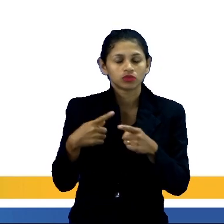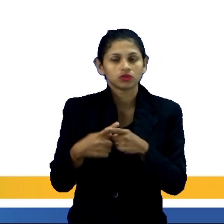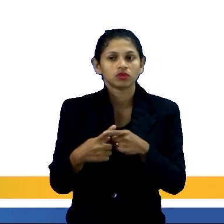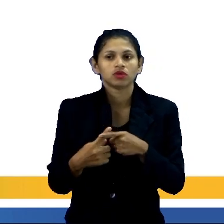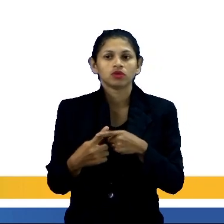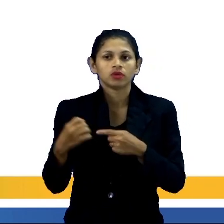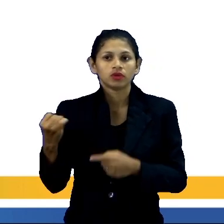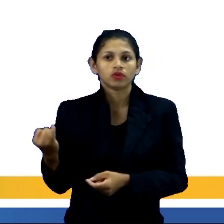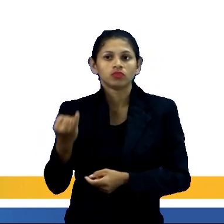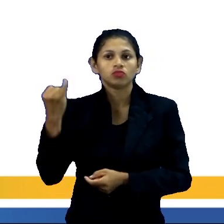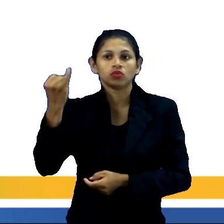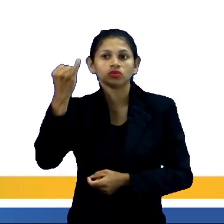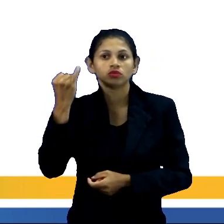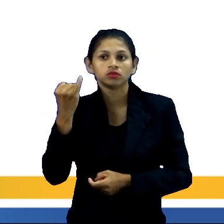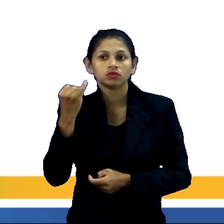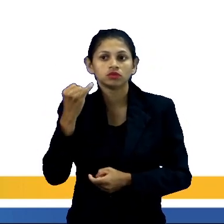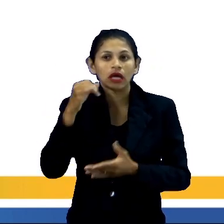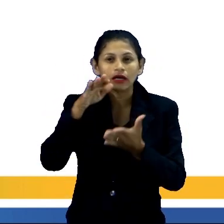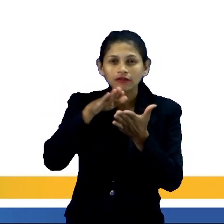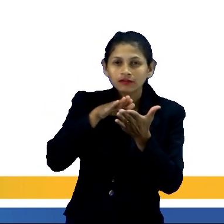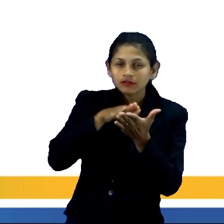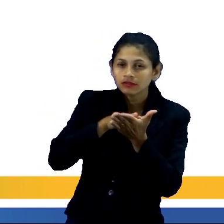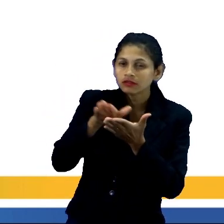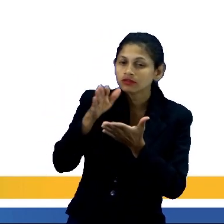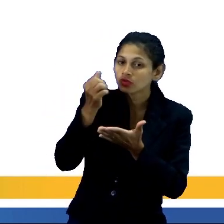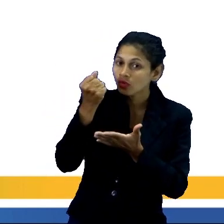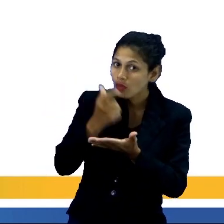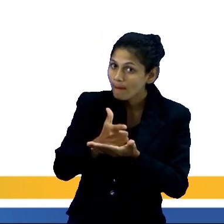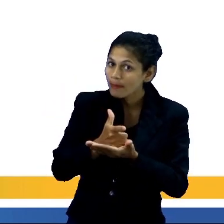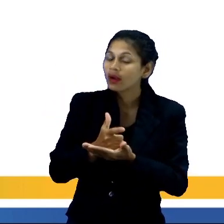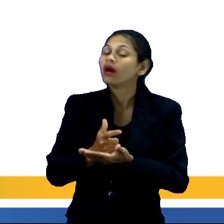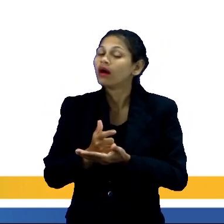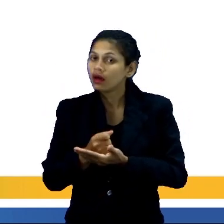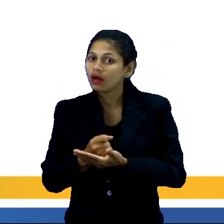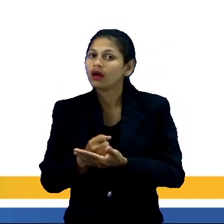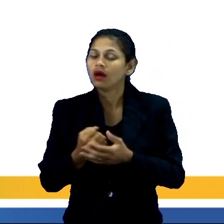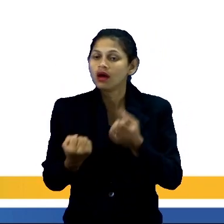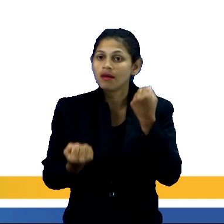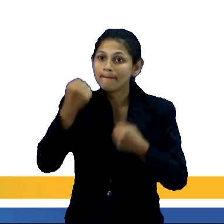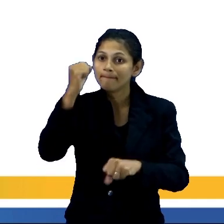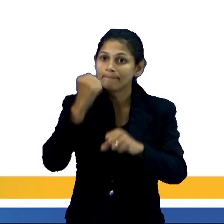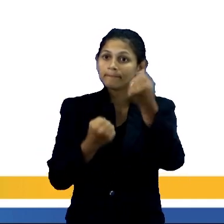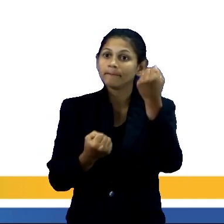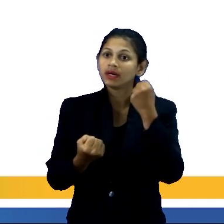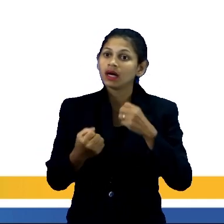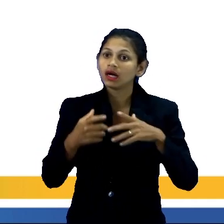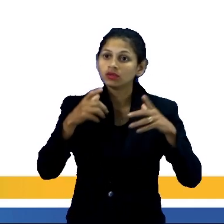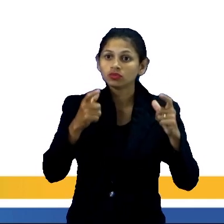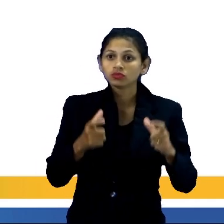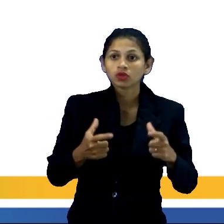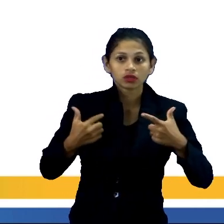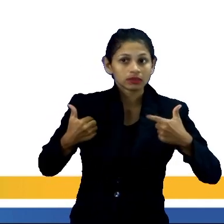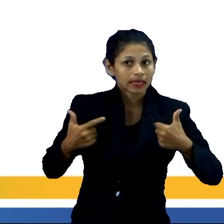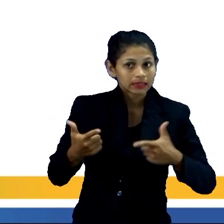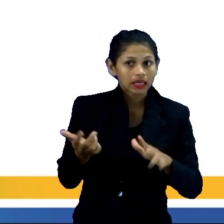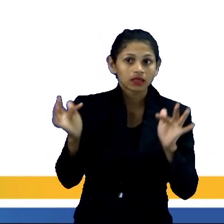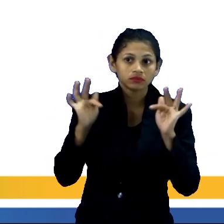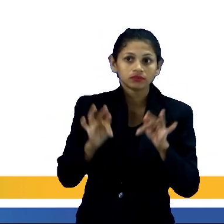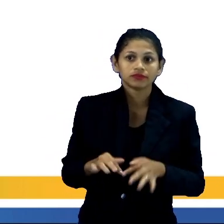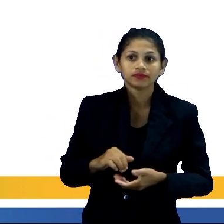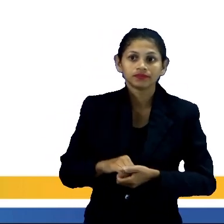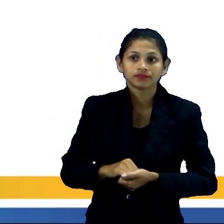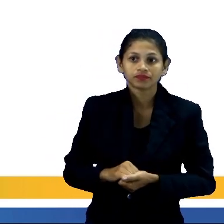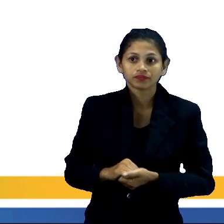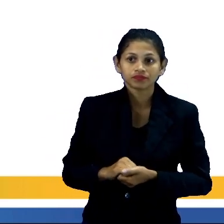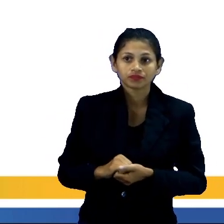europeus eles estavam se preparando para a guerra. Curiosamente, a Alemanha nazista tornou-se compradora do algodão